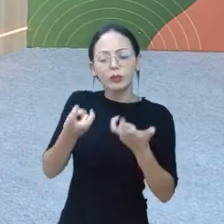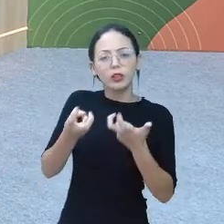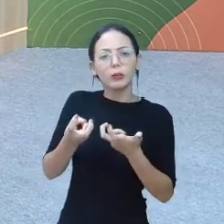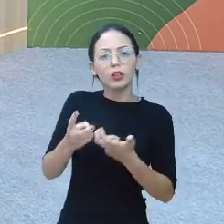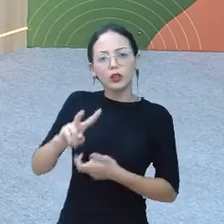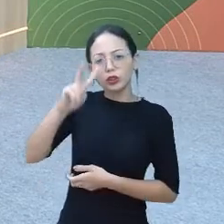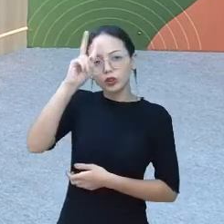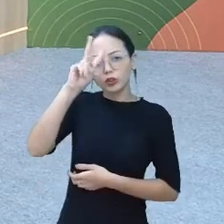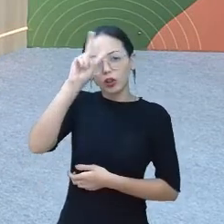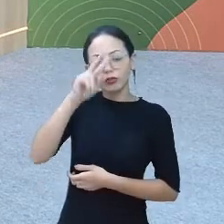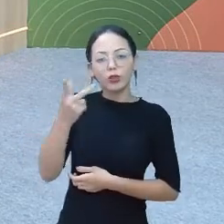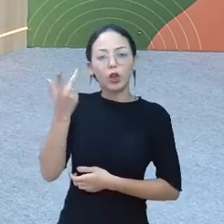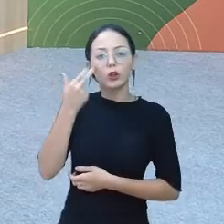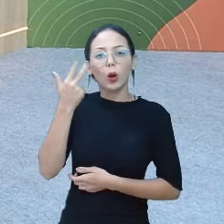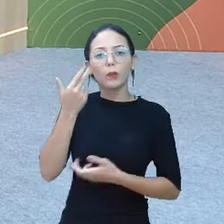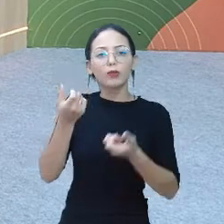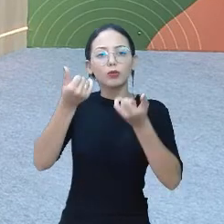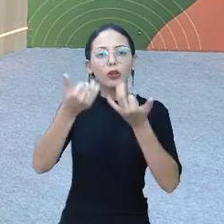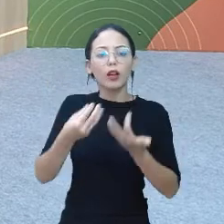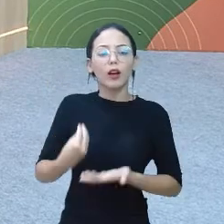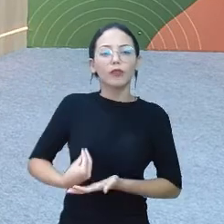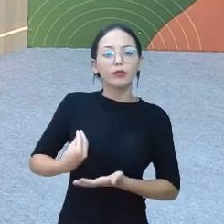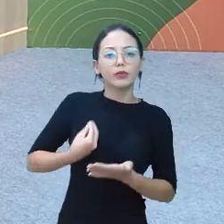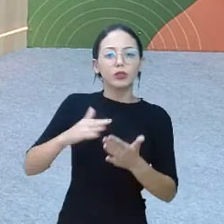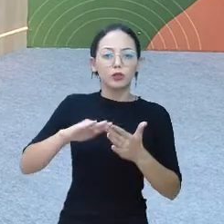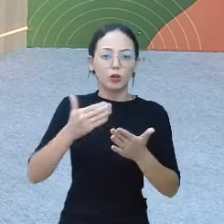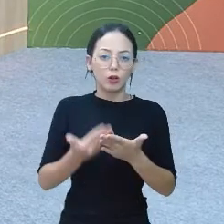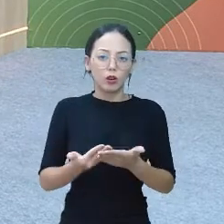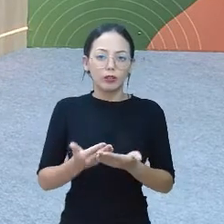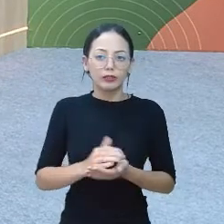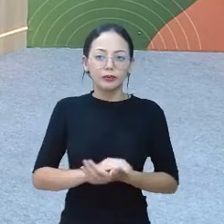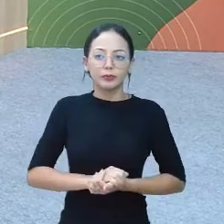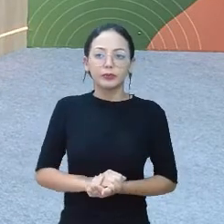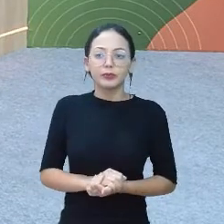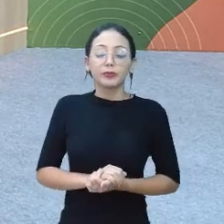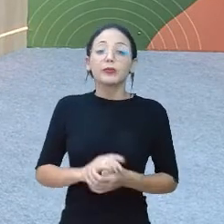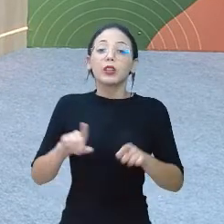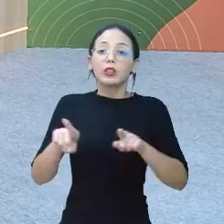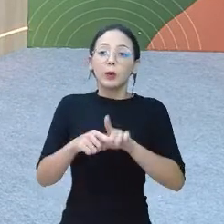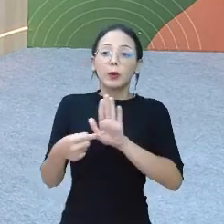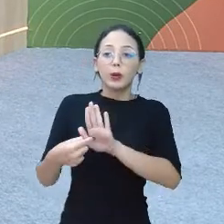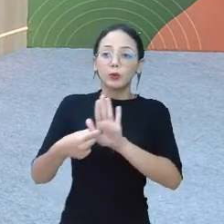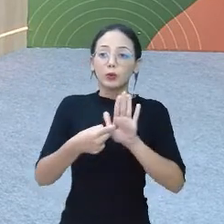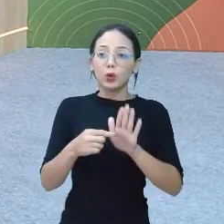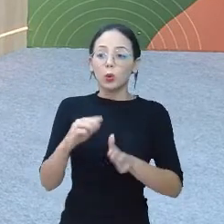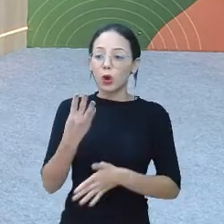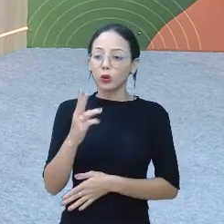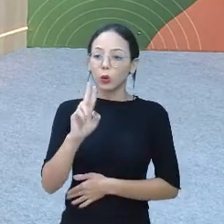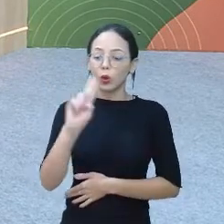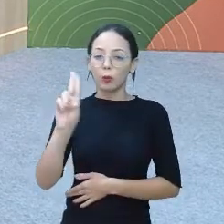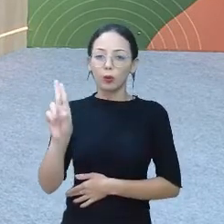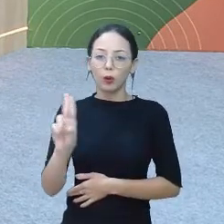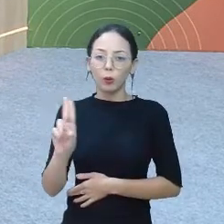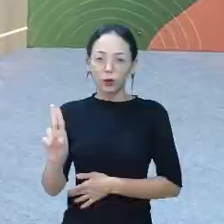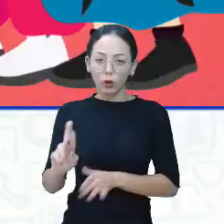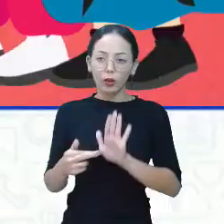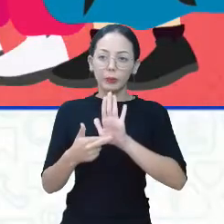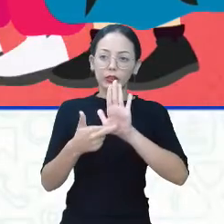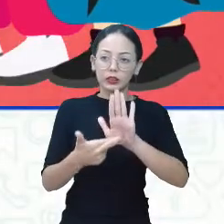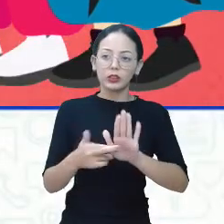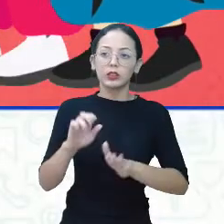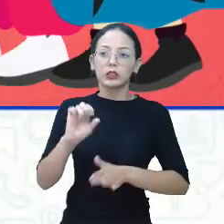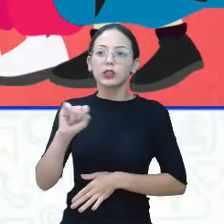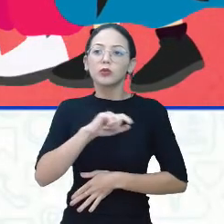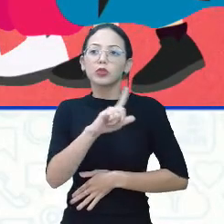comum ter essa retratação da vida escolar, por exemplo. E aqui a gente trouxe 4 nomes que são representantes dessa literatura, caso vocês